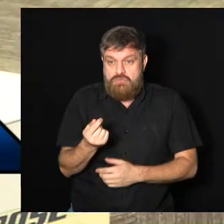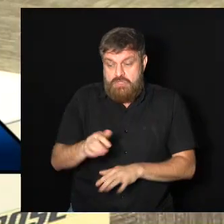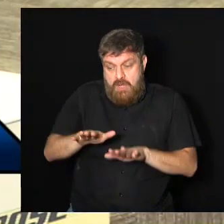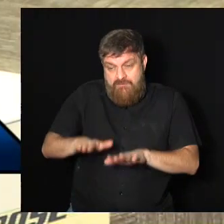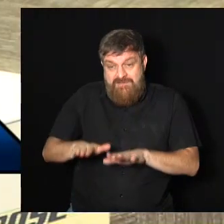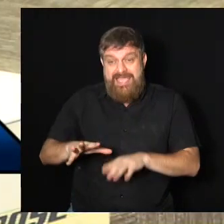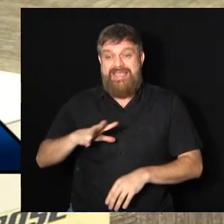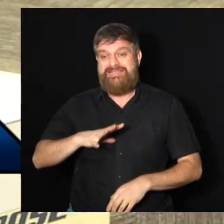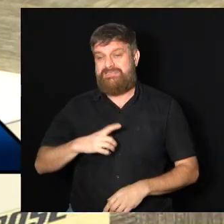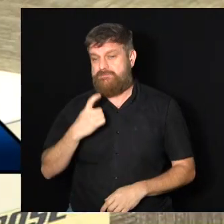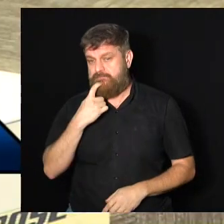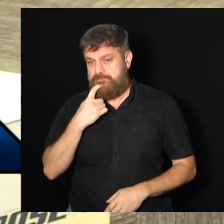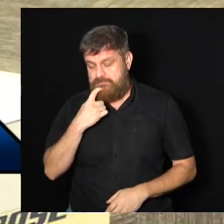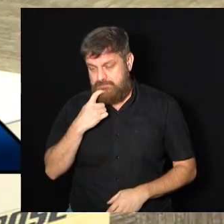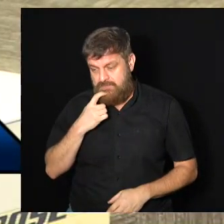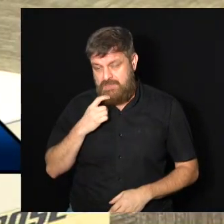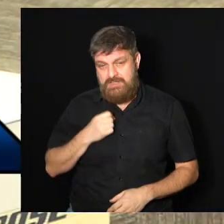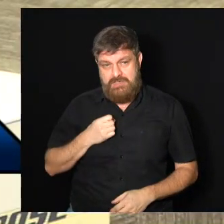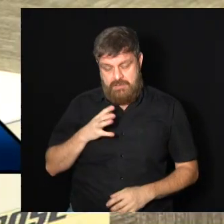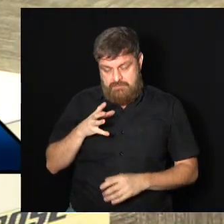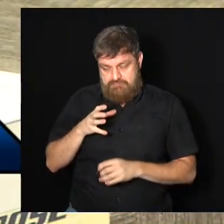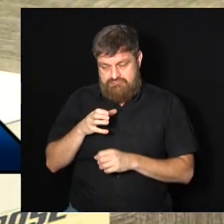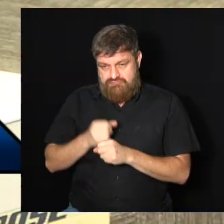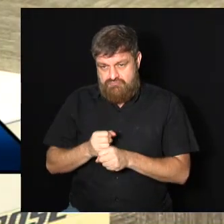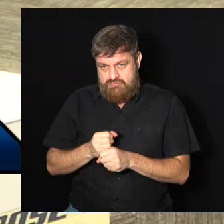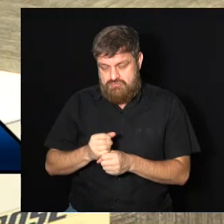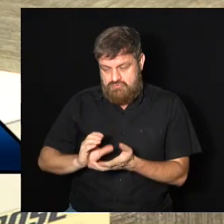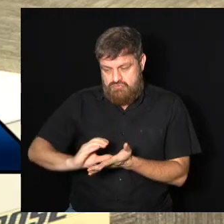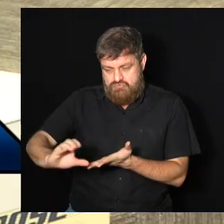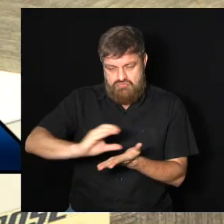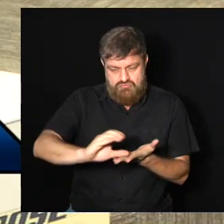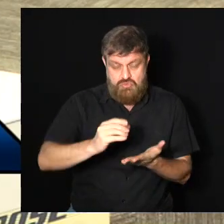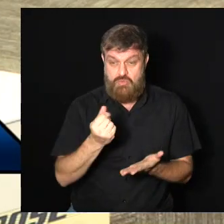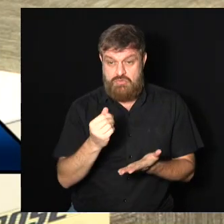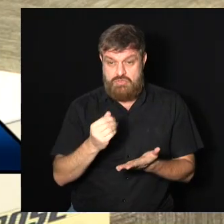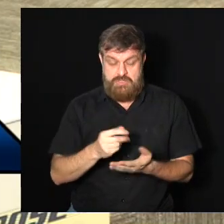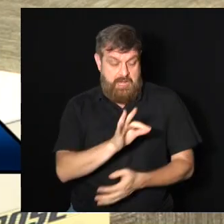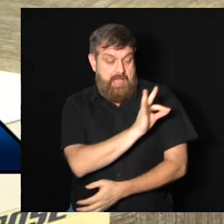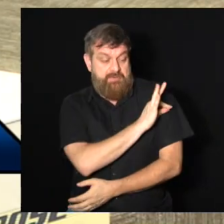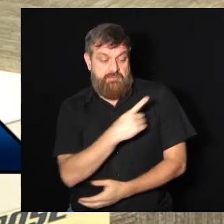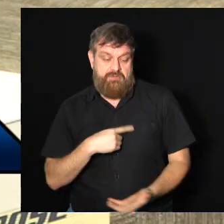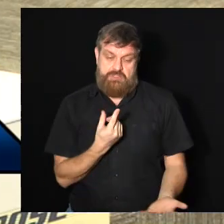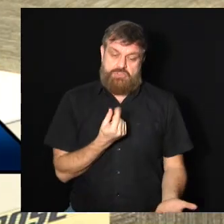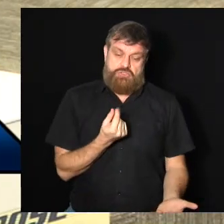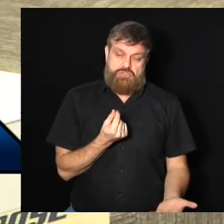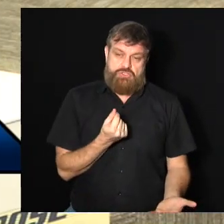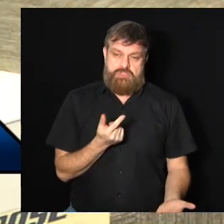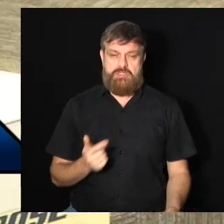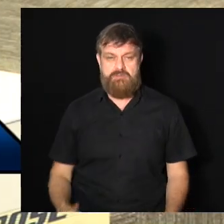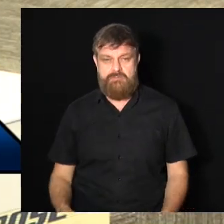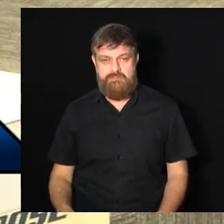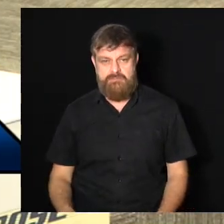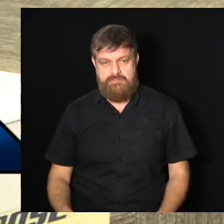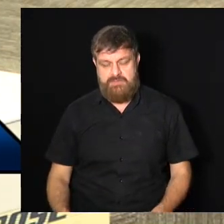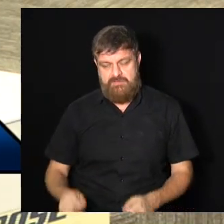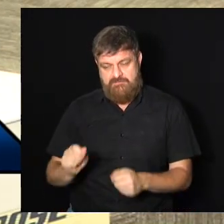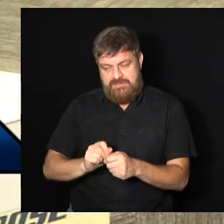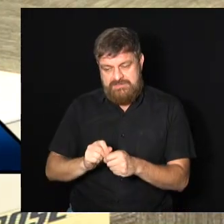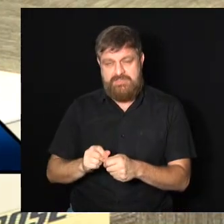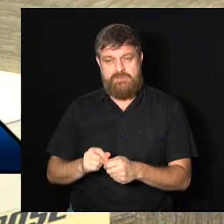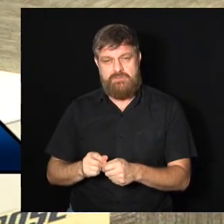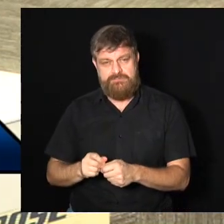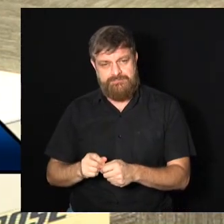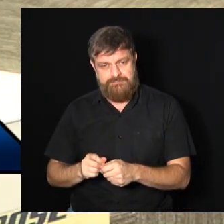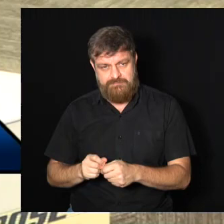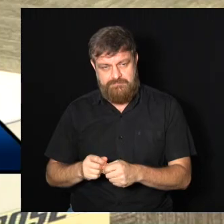cidade, que é um dos componentes, né, que fazem com que a prefeitura tenha receita para movimentar